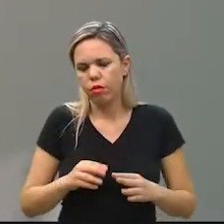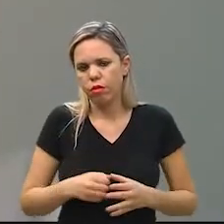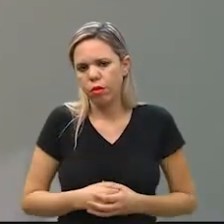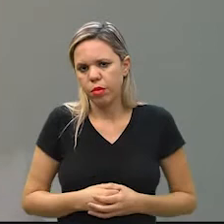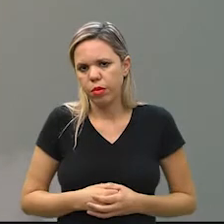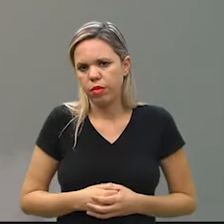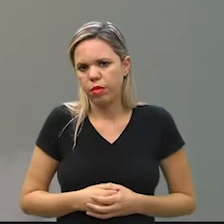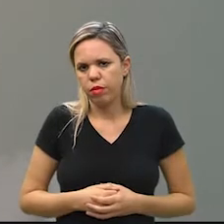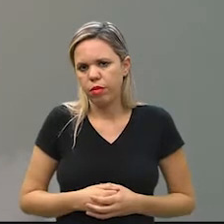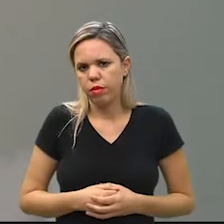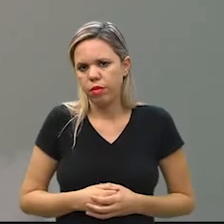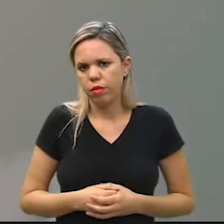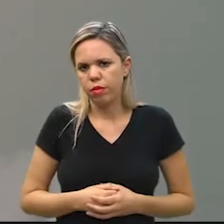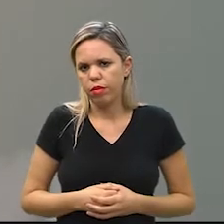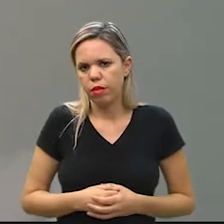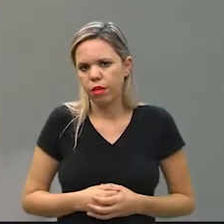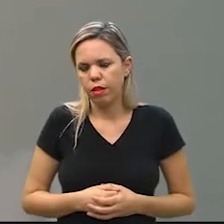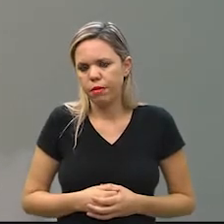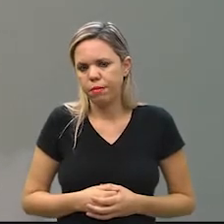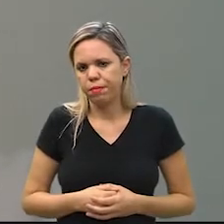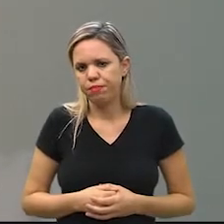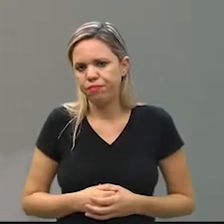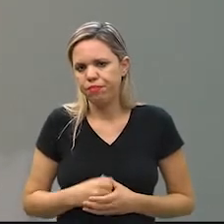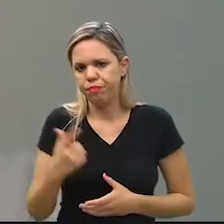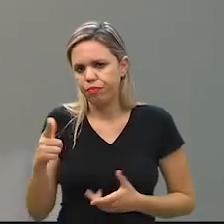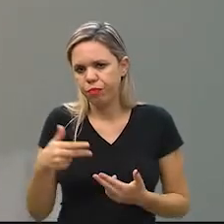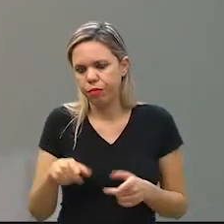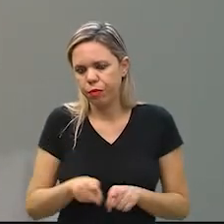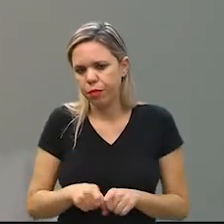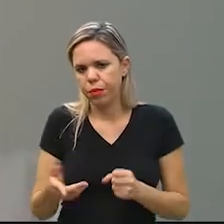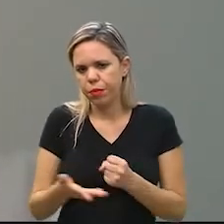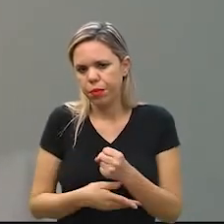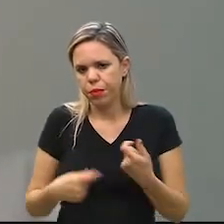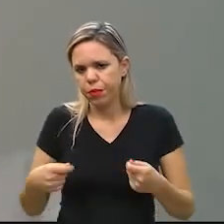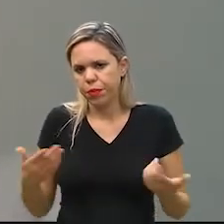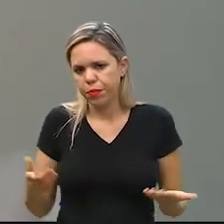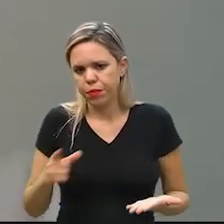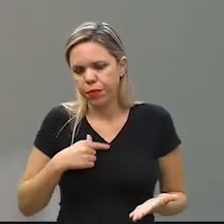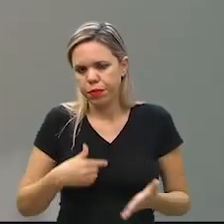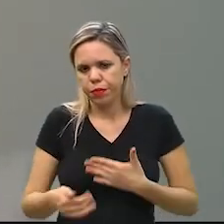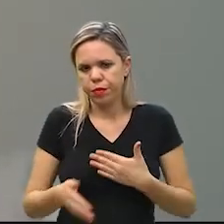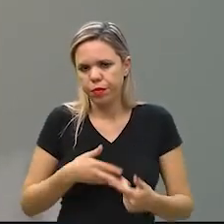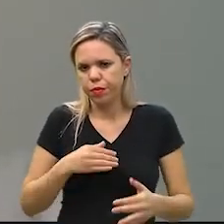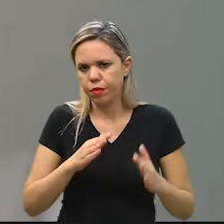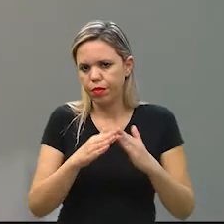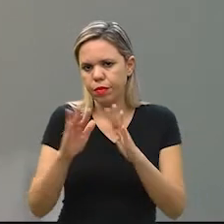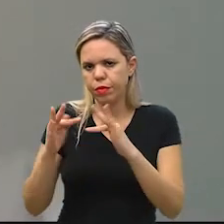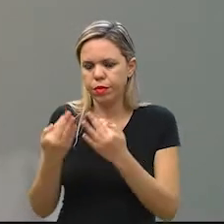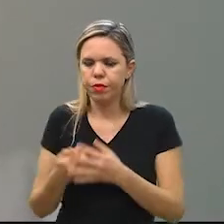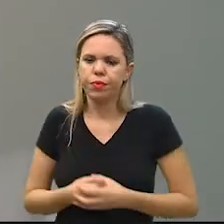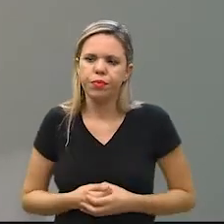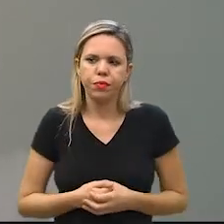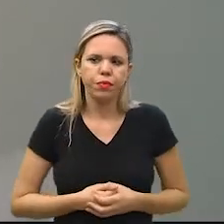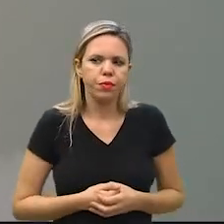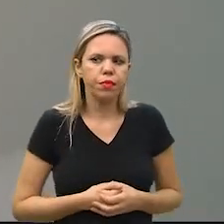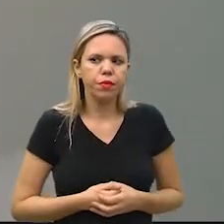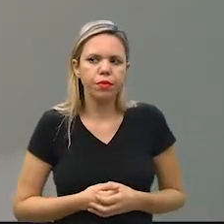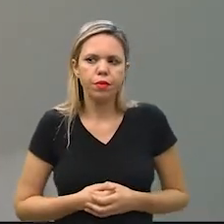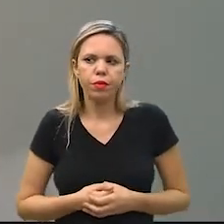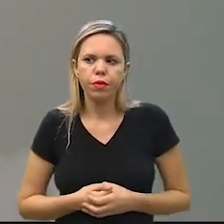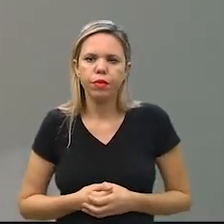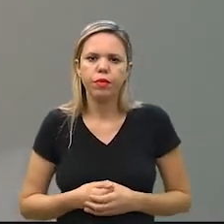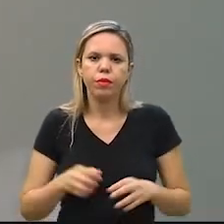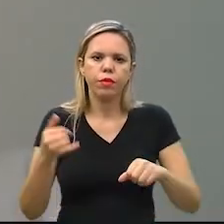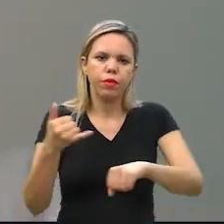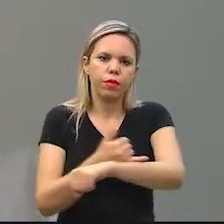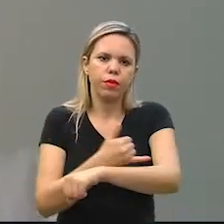casa. Então, e uma outra necessidade básica hoje de qualquer lar, qualquer residência, que é a